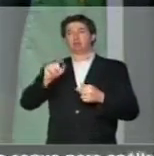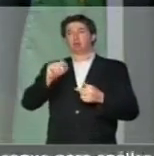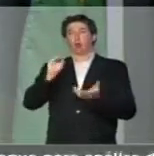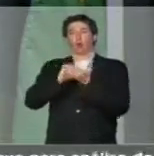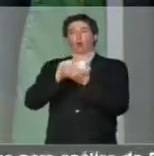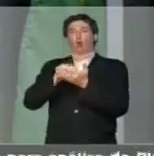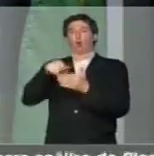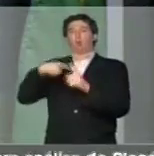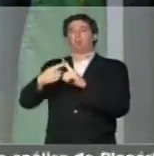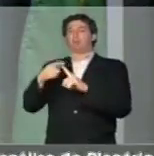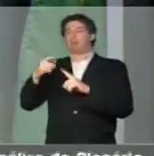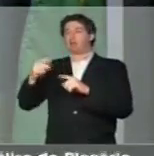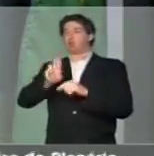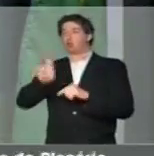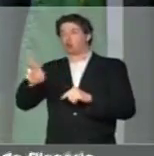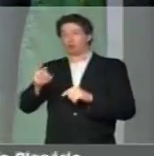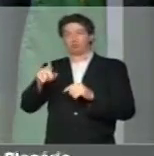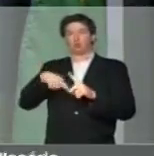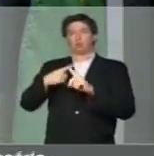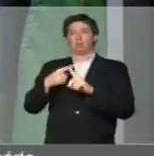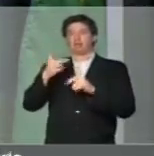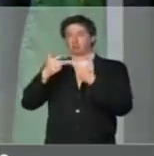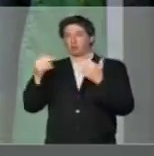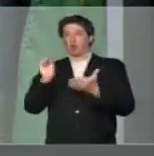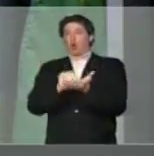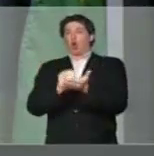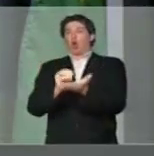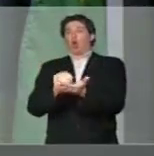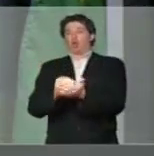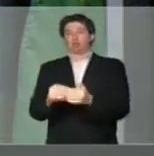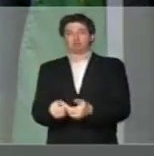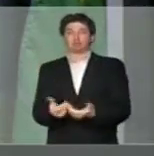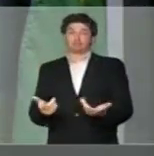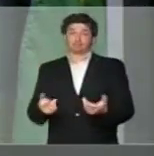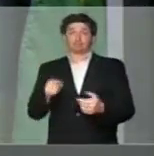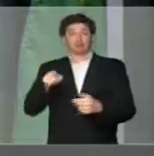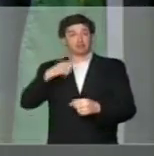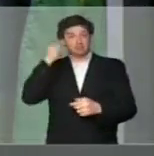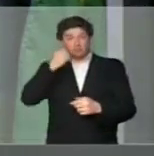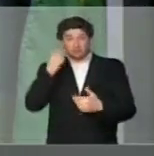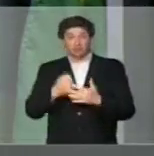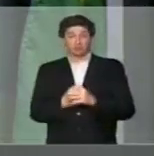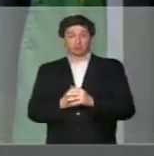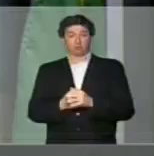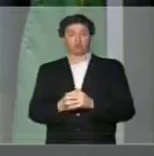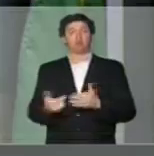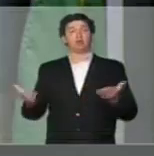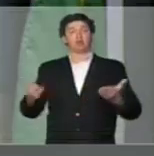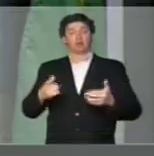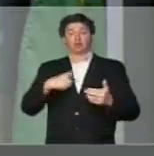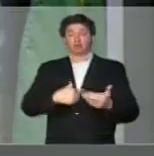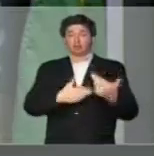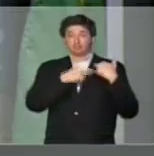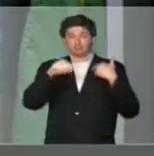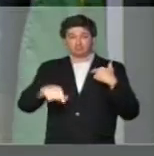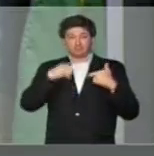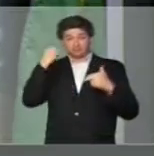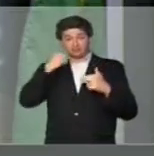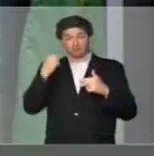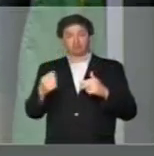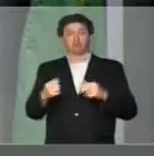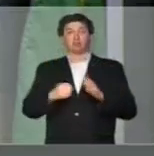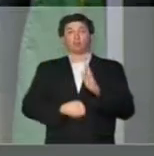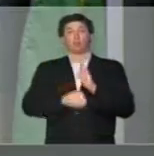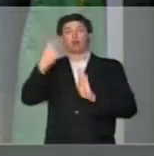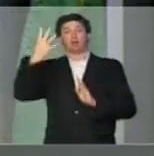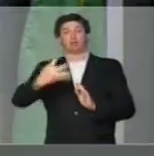mais tintas àquelas cores. É este senador que trafega neste mandato e que disputa a sua